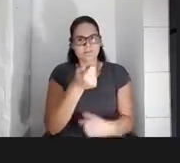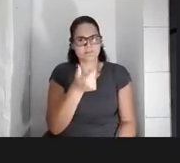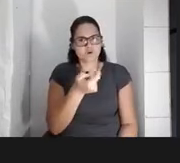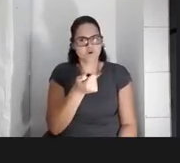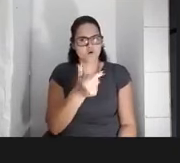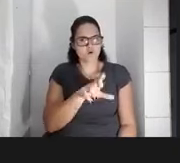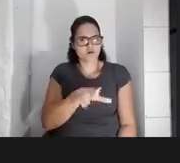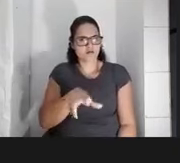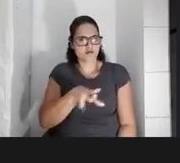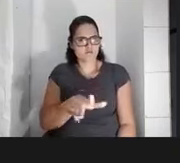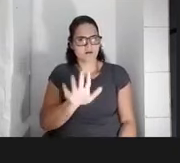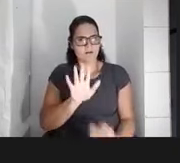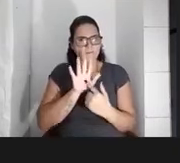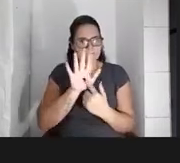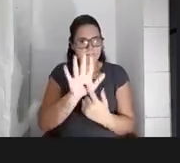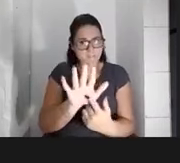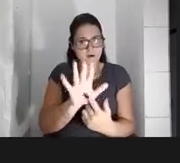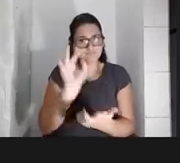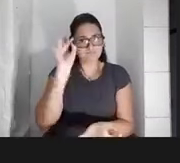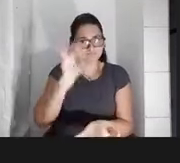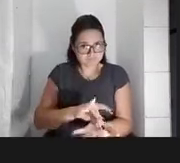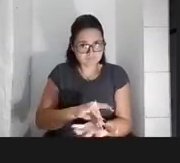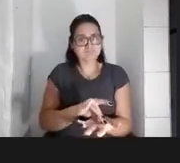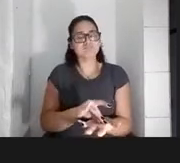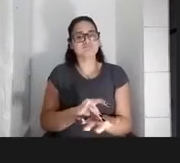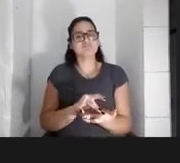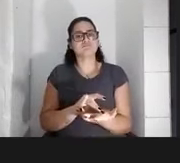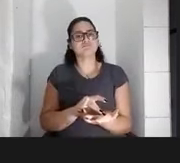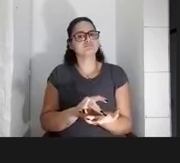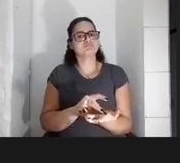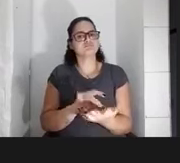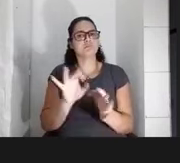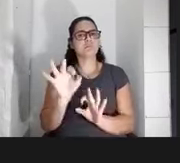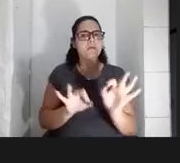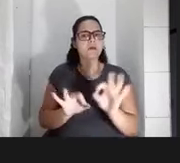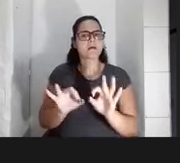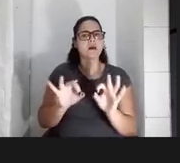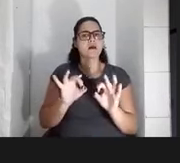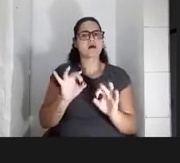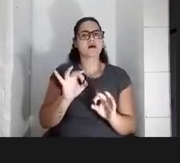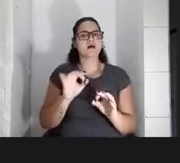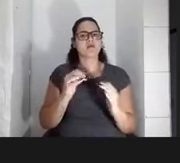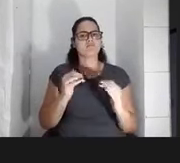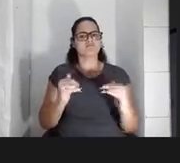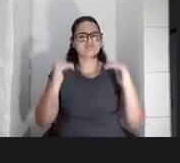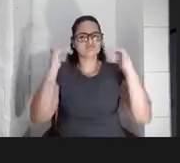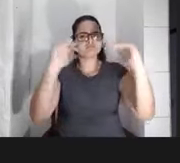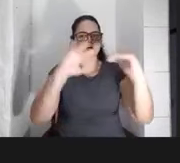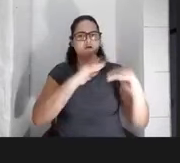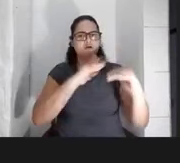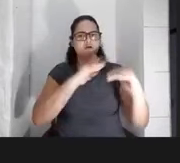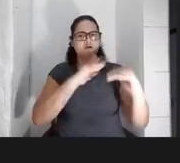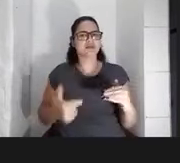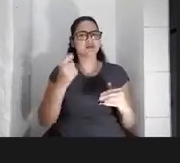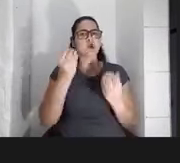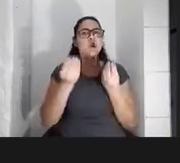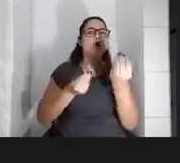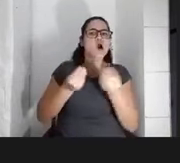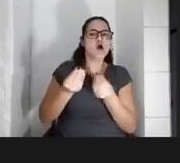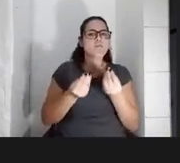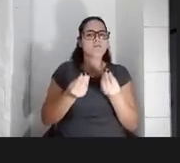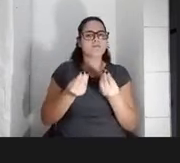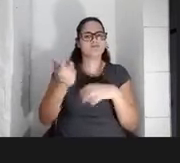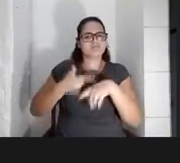e mostra o despreparo das nossas autoridades de lidar com essa pandemia, né?